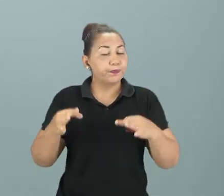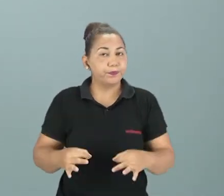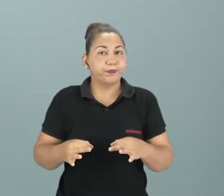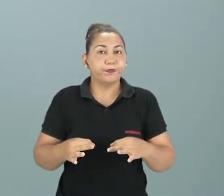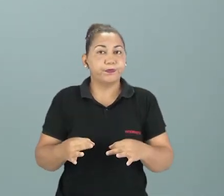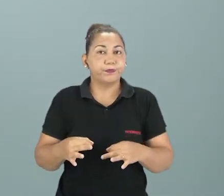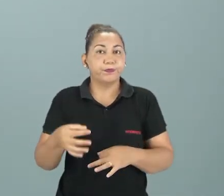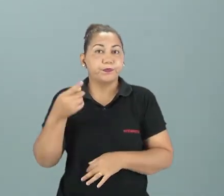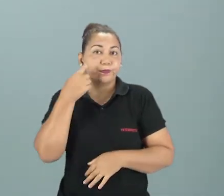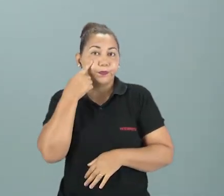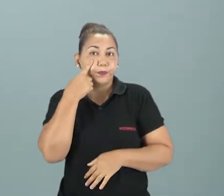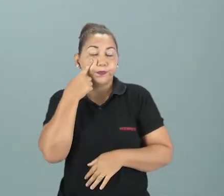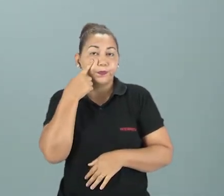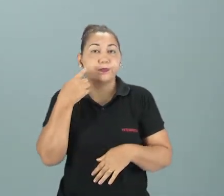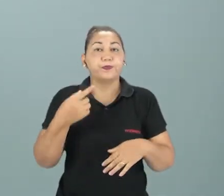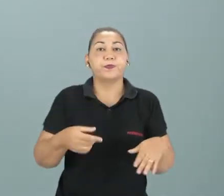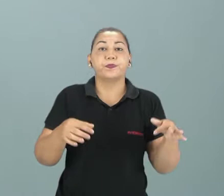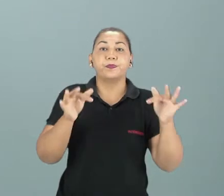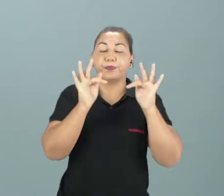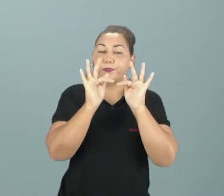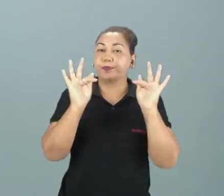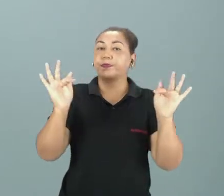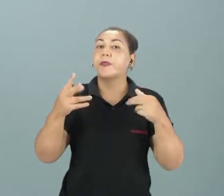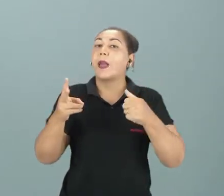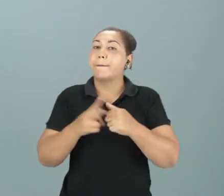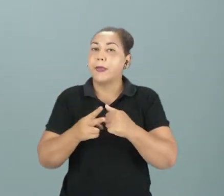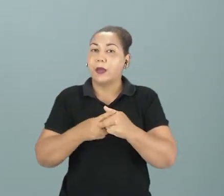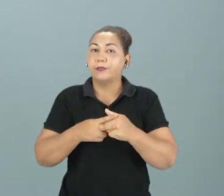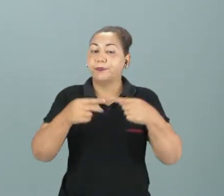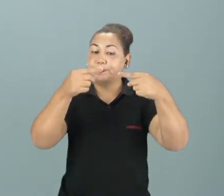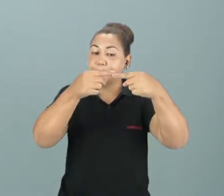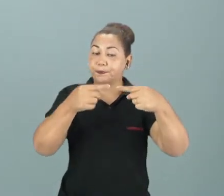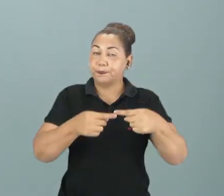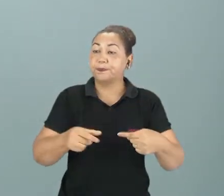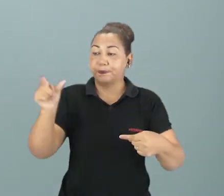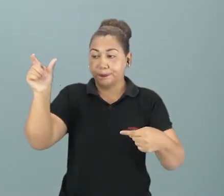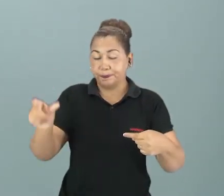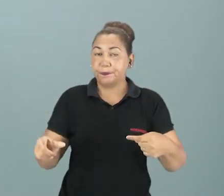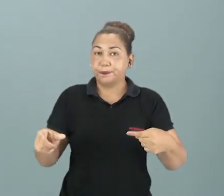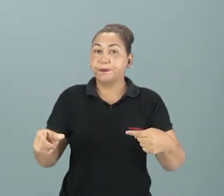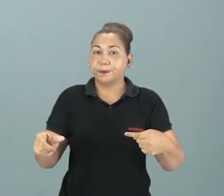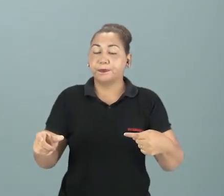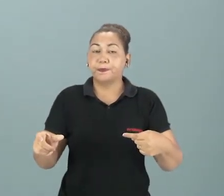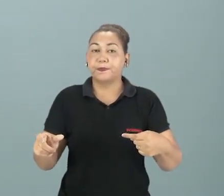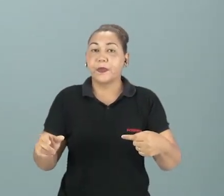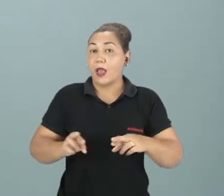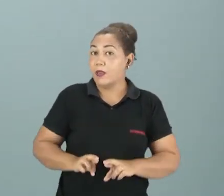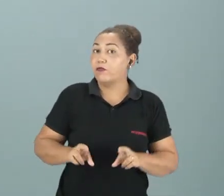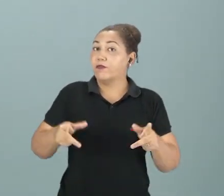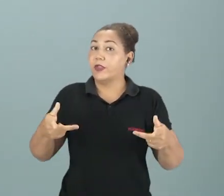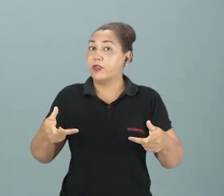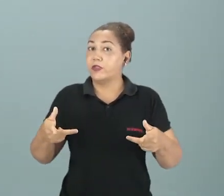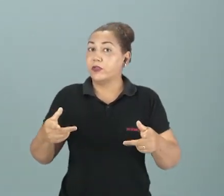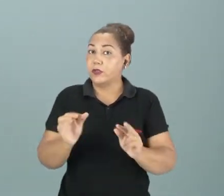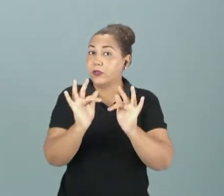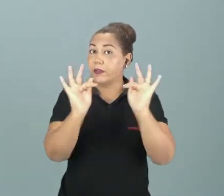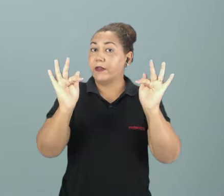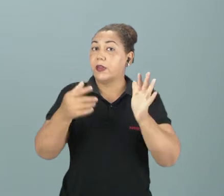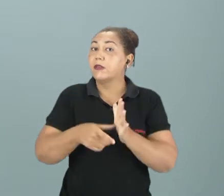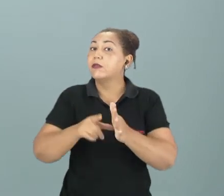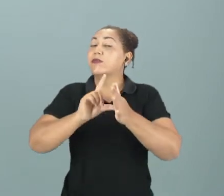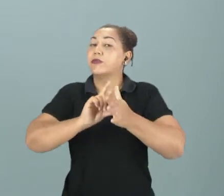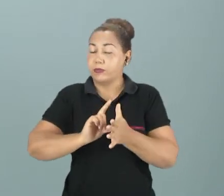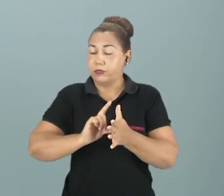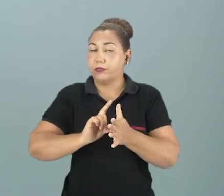agora nesta frase que o verbo ele está concordando com o sujeito, diferentemente da frase como